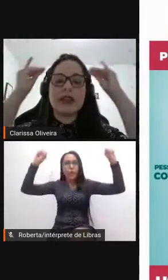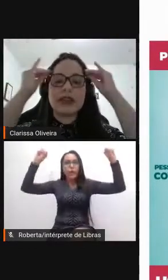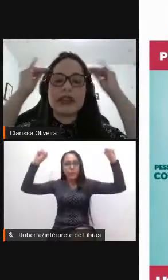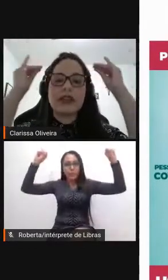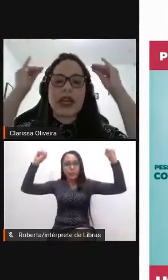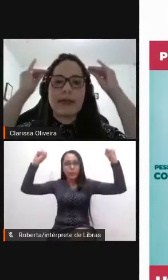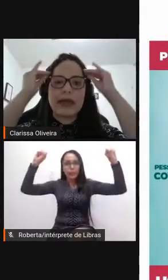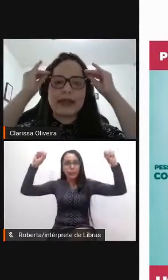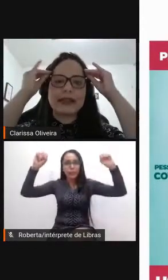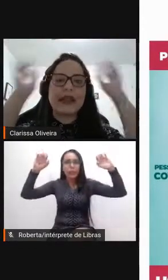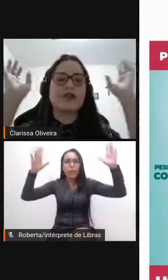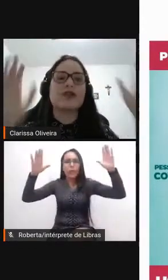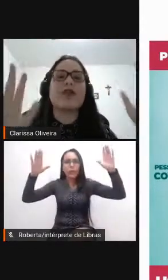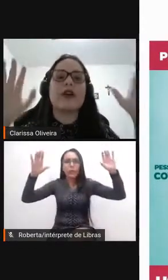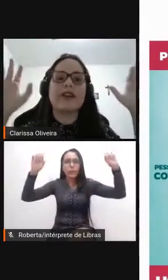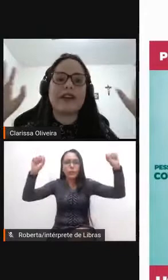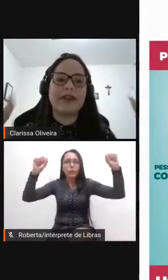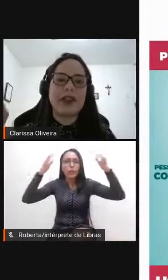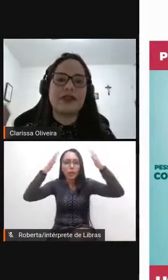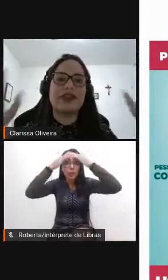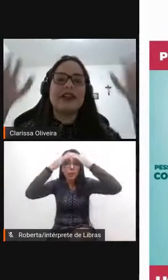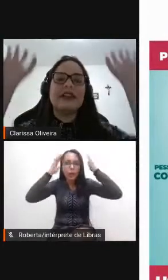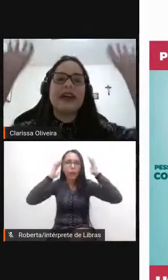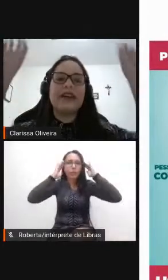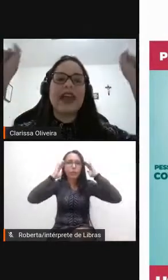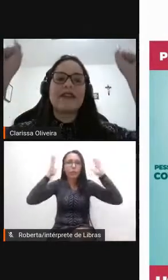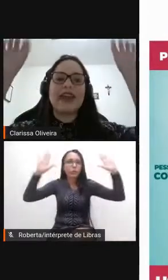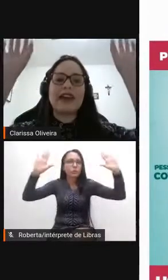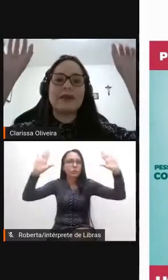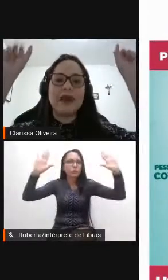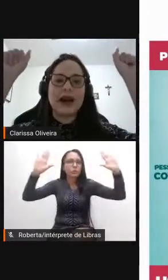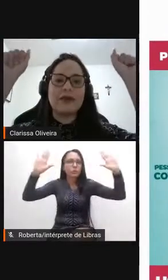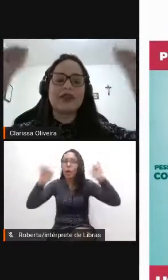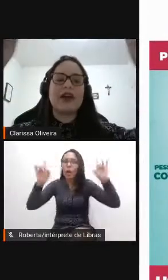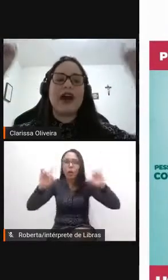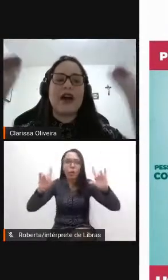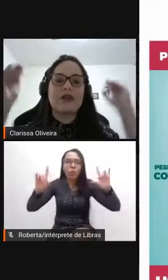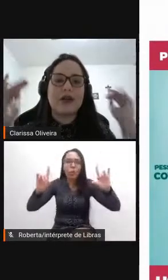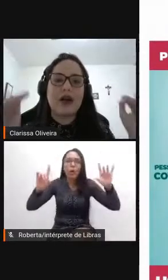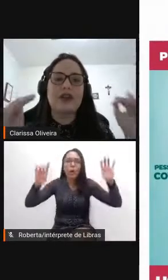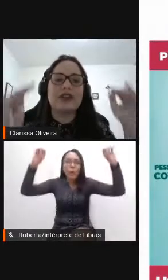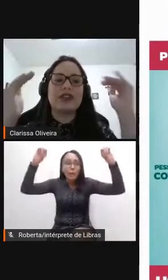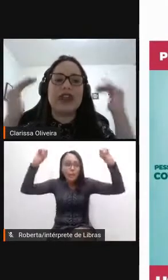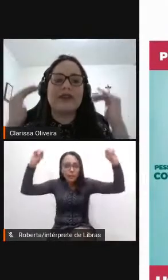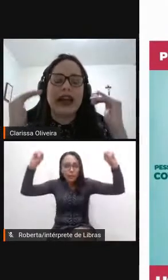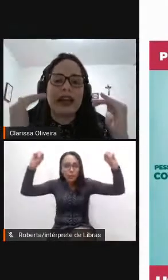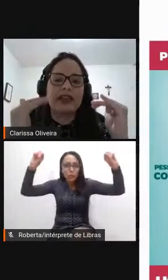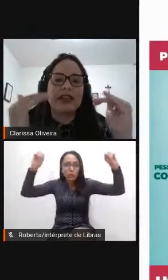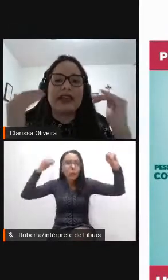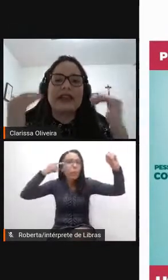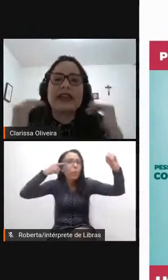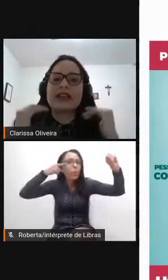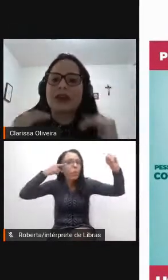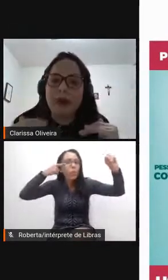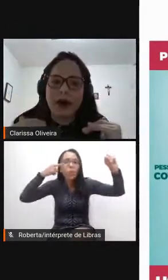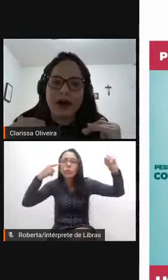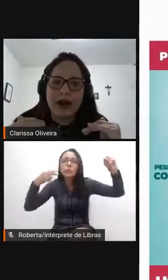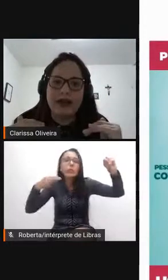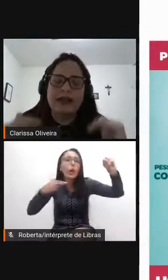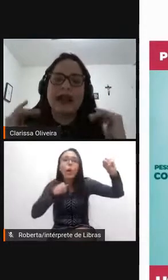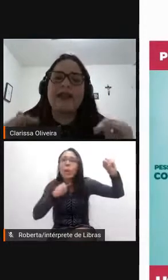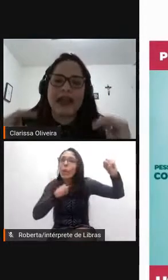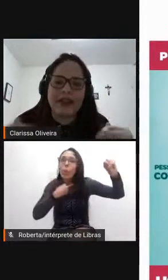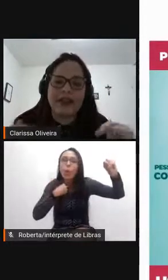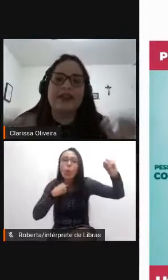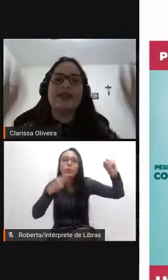fique botando na sua cabeça, tá? Tudo com coronavírus. Não leve as mãos aos olhos, nem o nariz, nem a sua